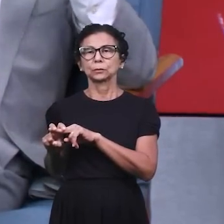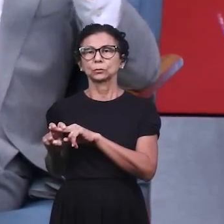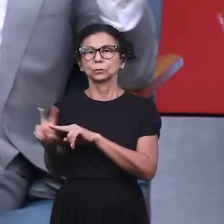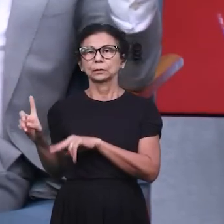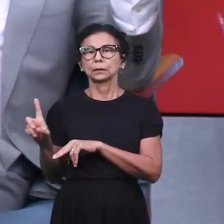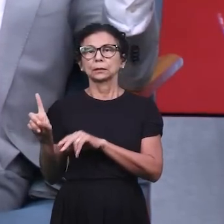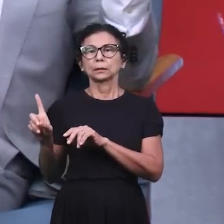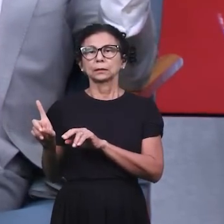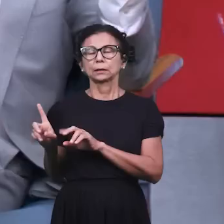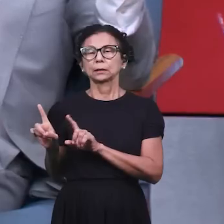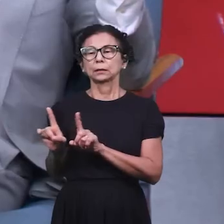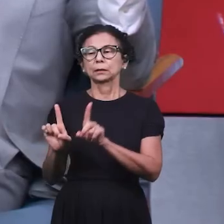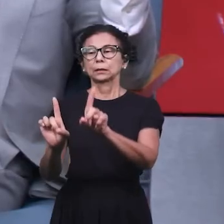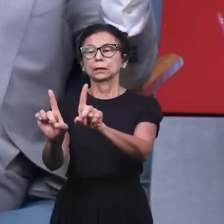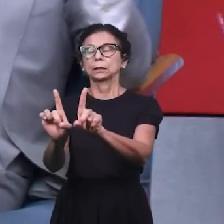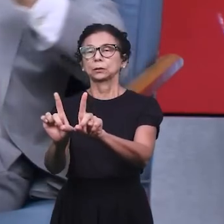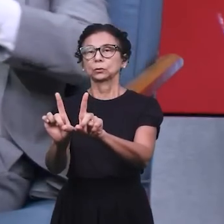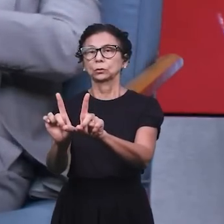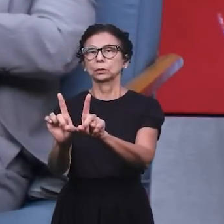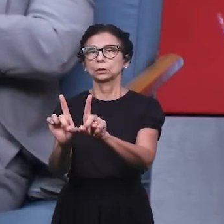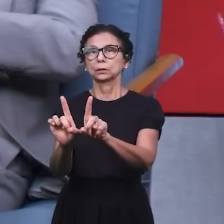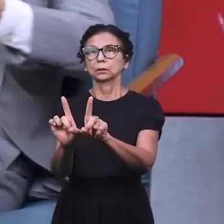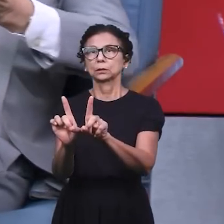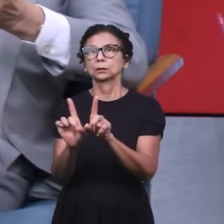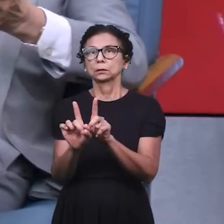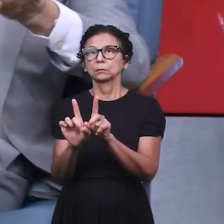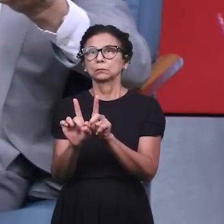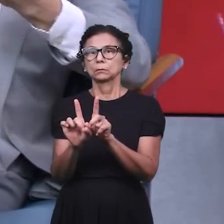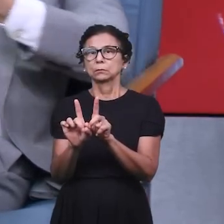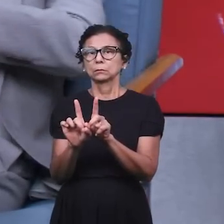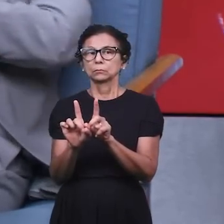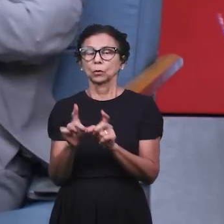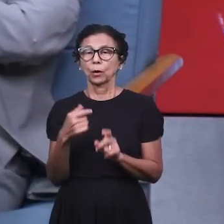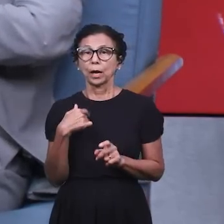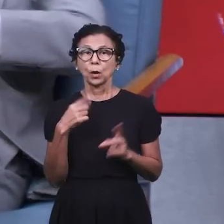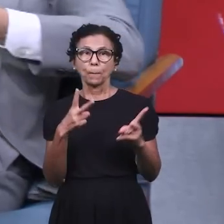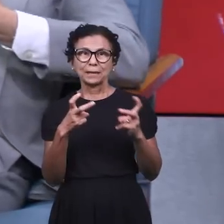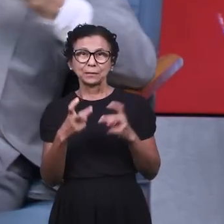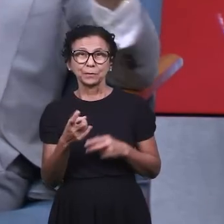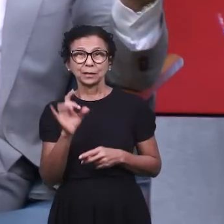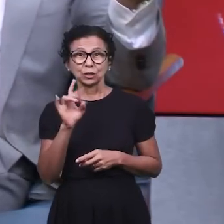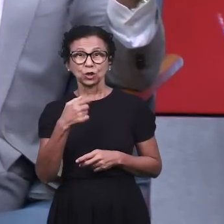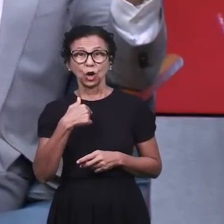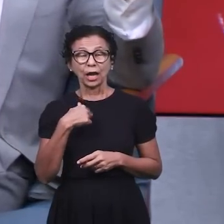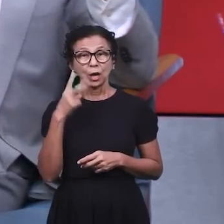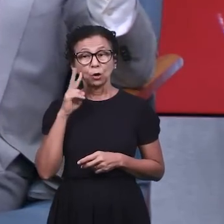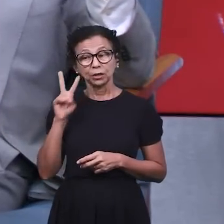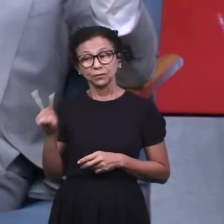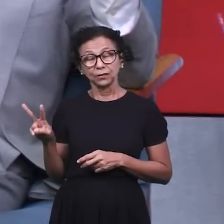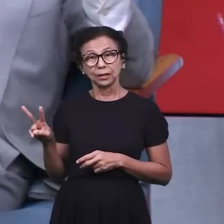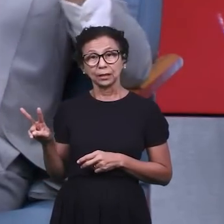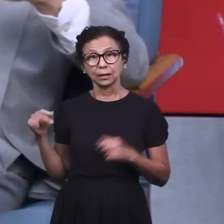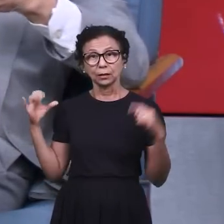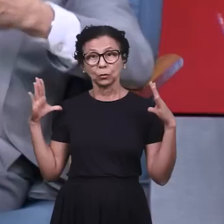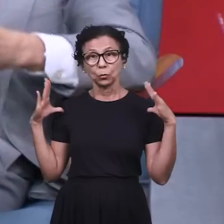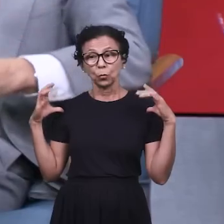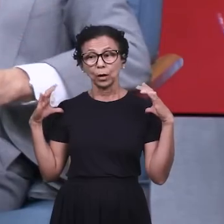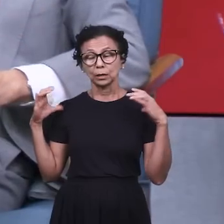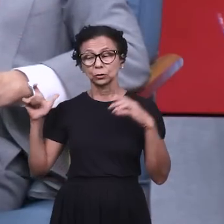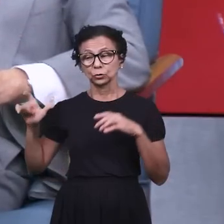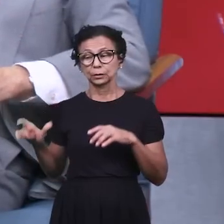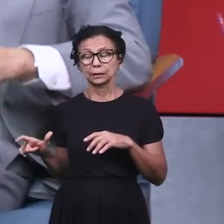Eu percebia, não é, que se fosse, ele nem podia entrar, eu percebi que só quem via o varão era eu, eles não estavam vendo. Ele estava